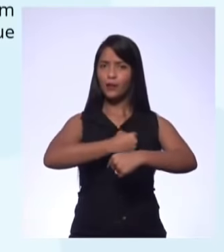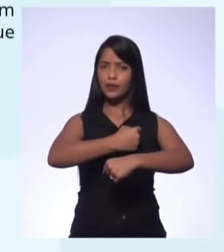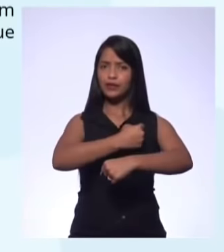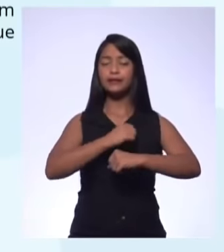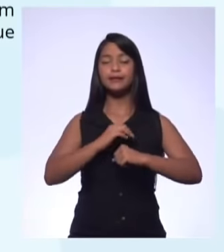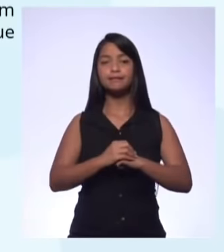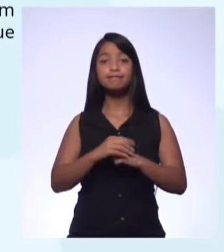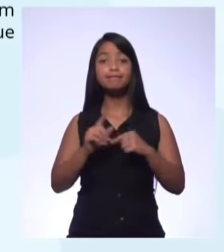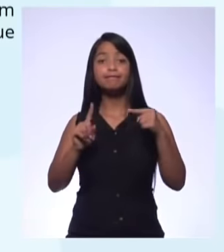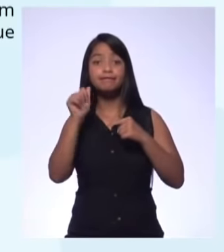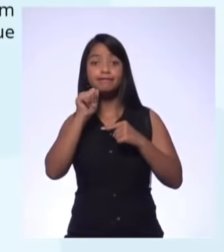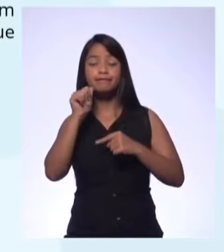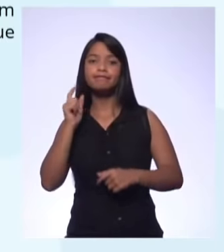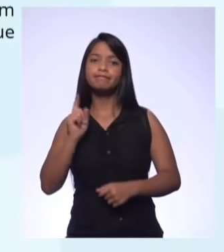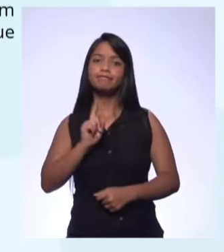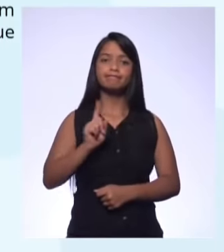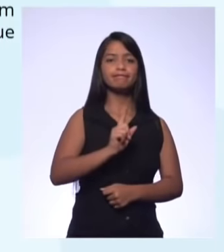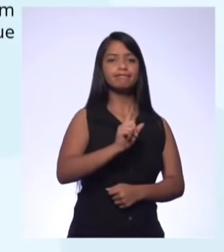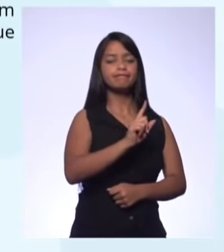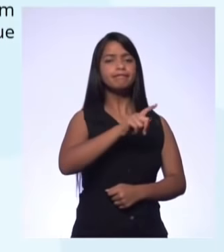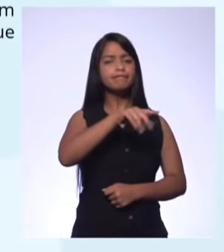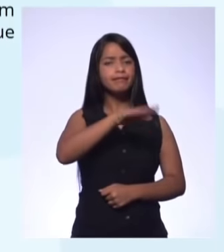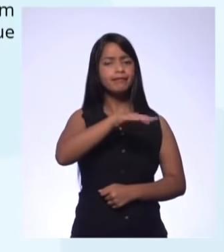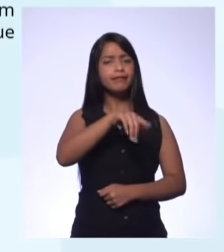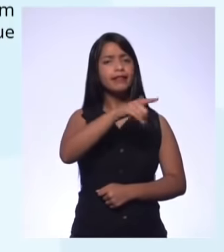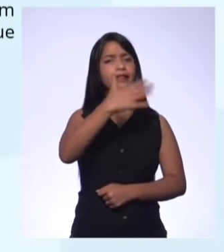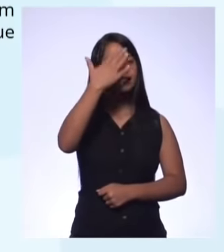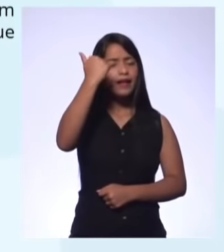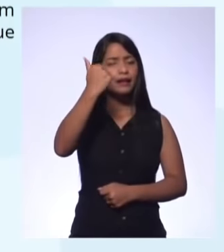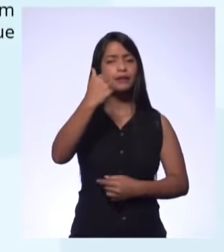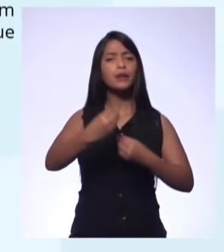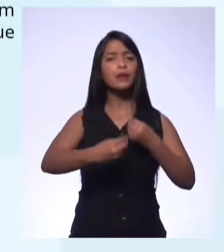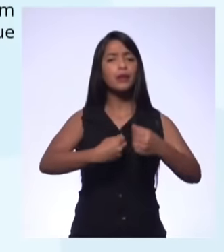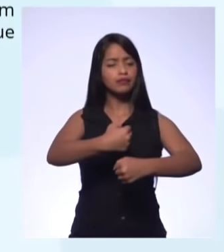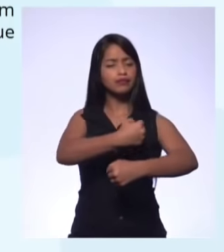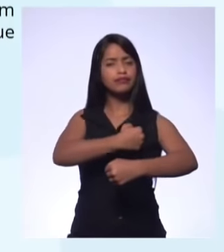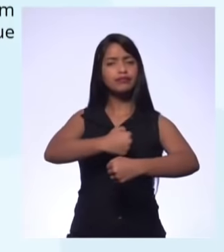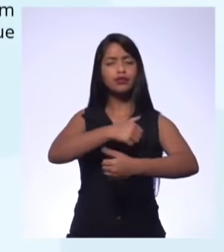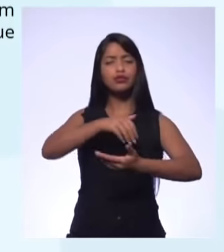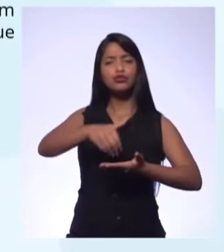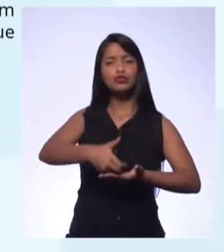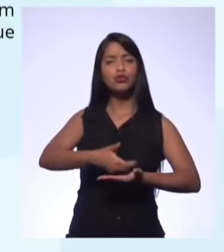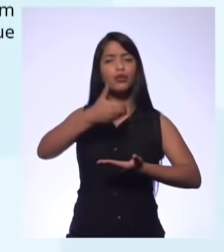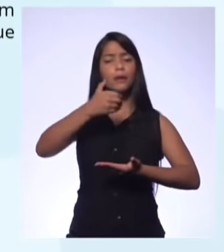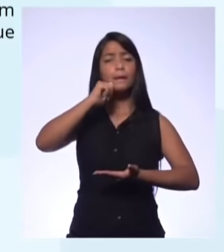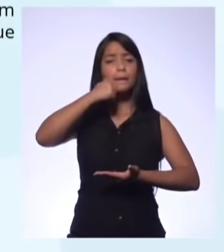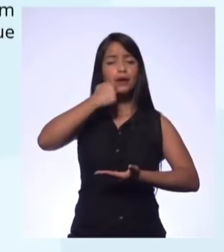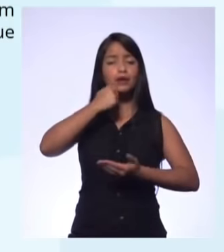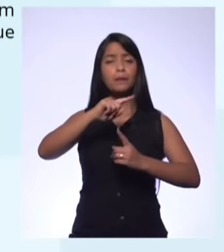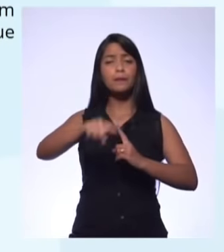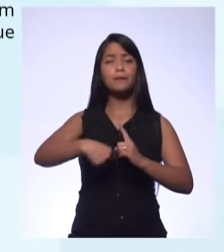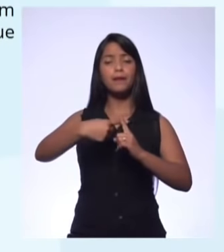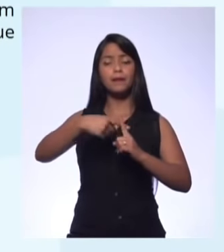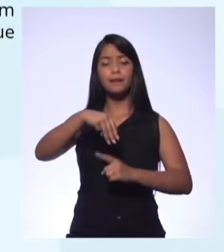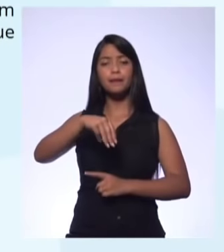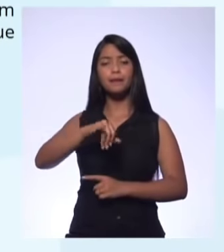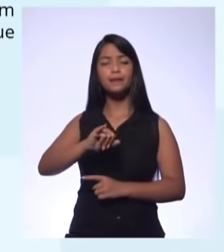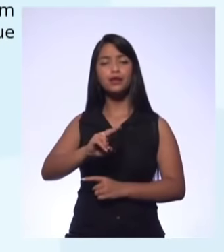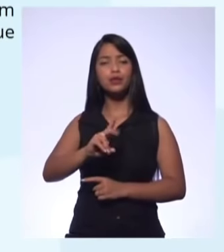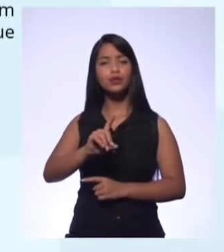lá. Minha cara vizinha, por acaso a senhora sabe fazer sopa de pão com miúdos? Claro, Dona Maria. É